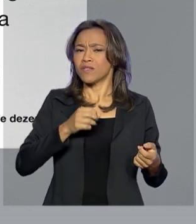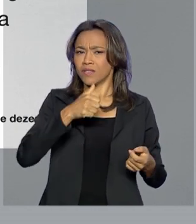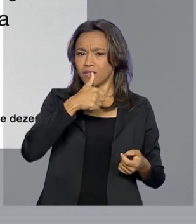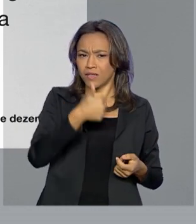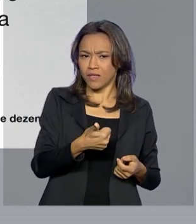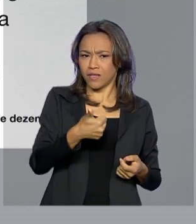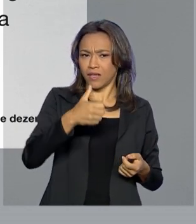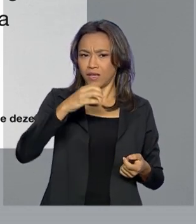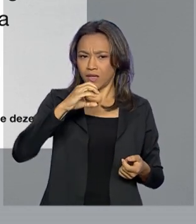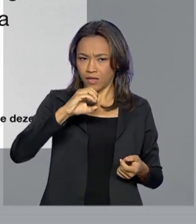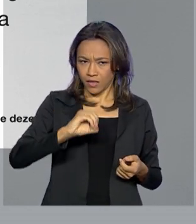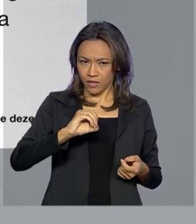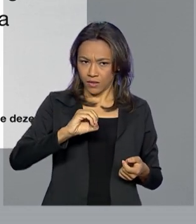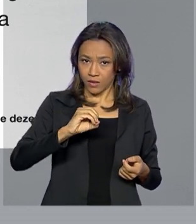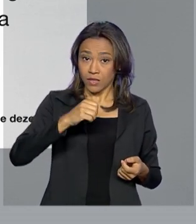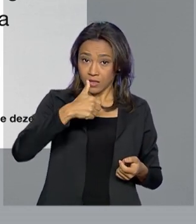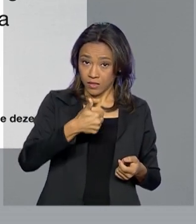bilhões de reais em 2020